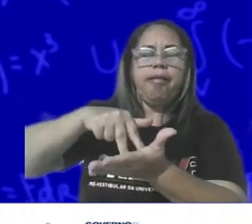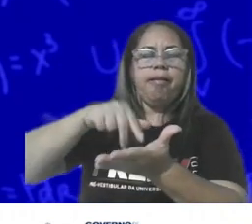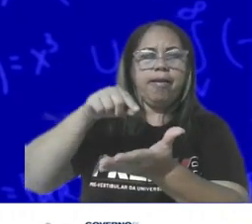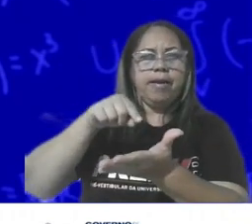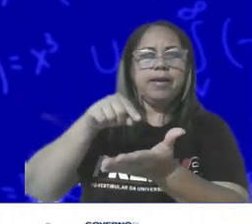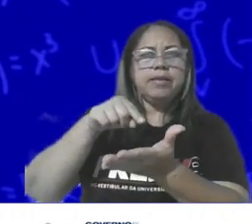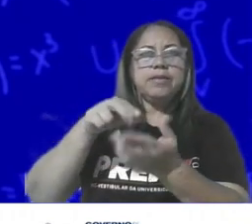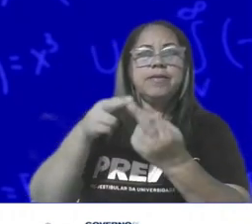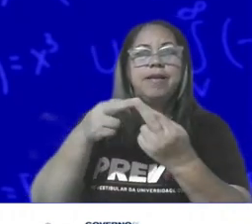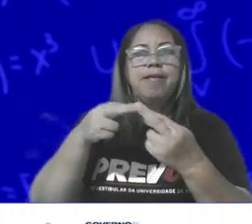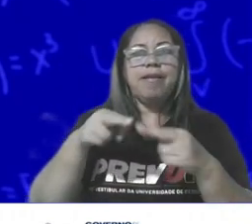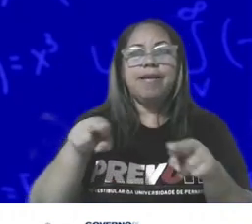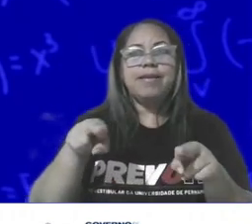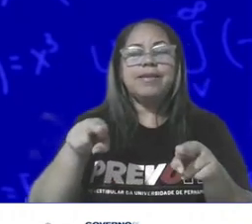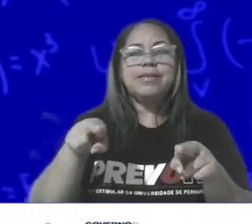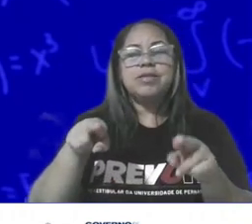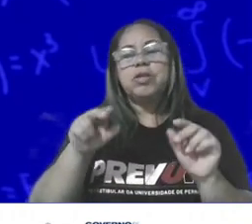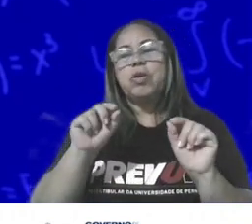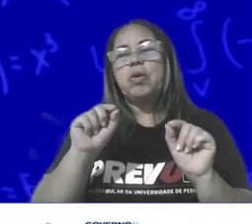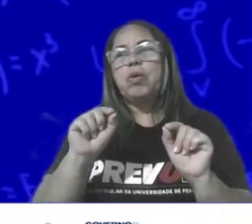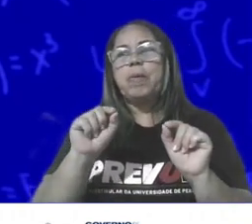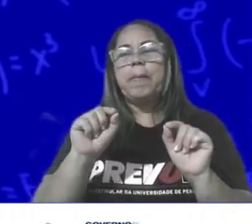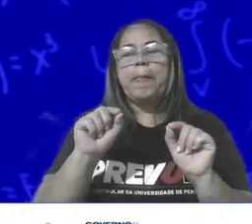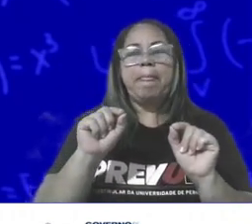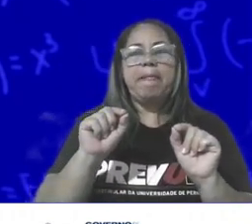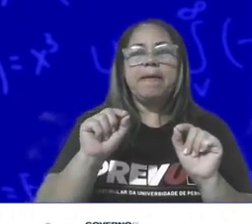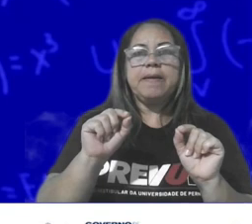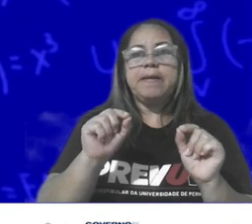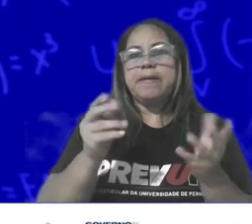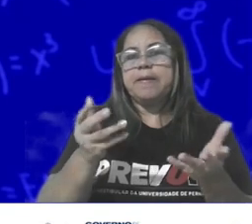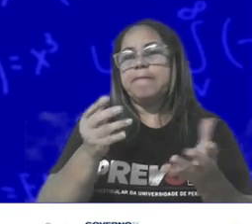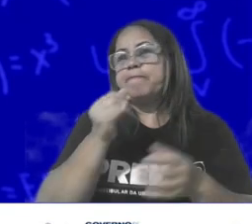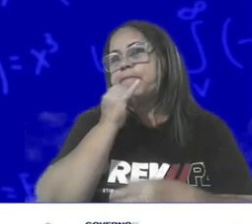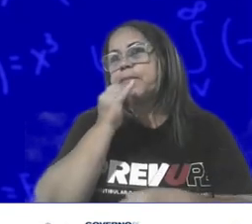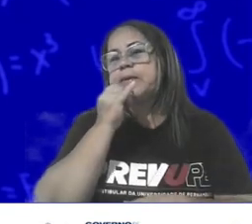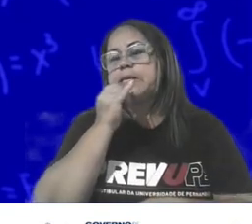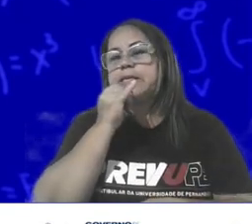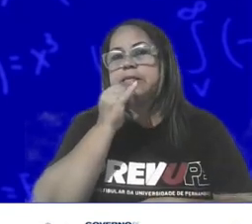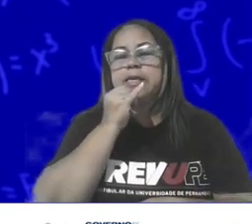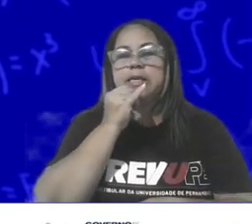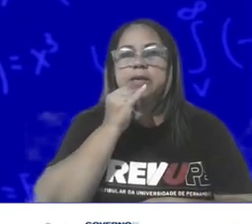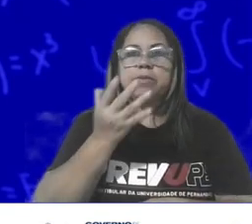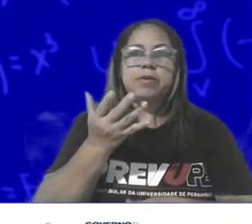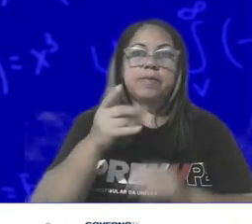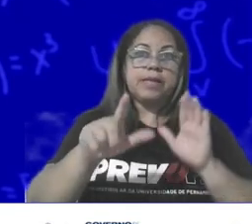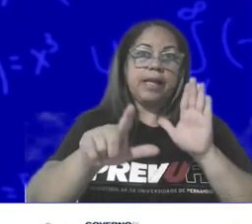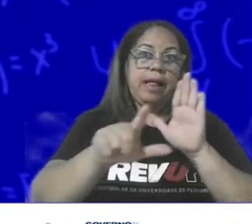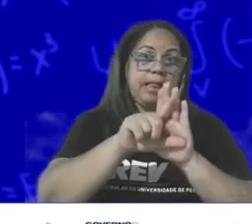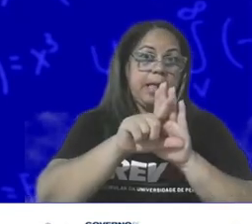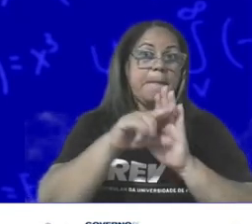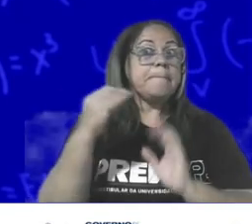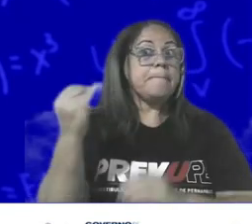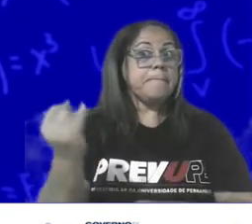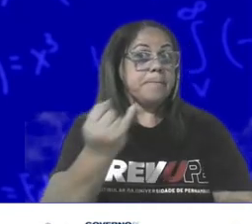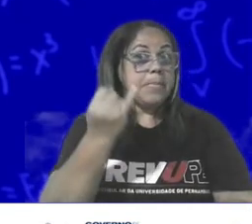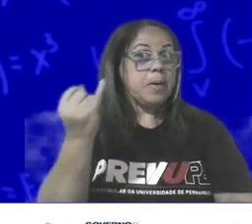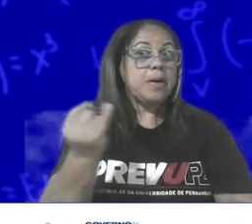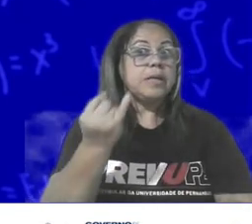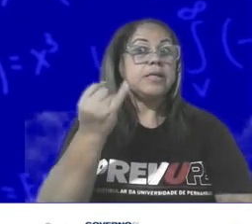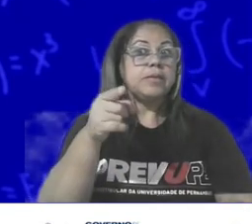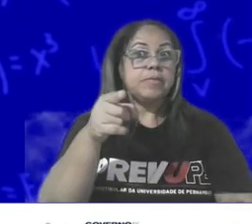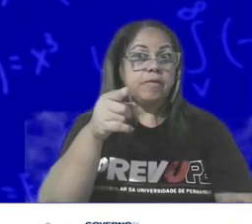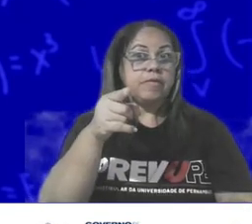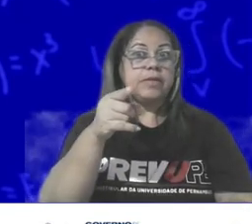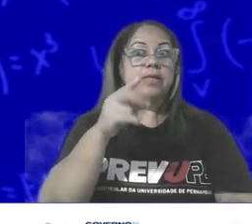vai resultar na chamada, por exemplo, na lei bastante importante da resolução